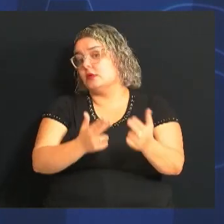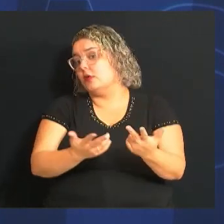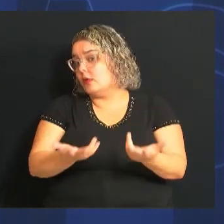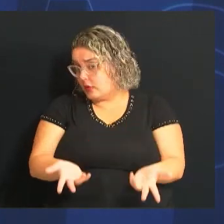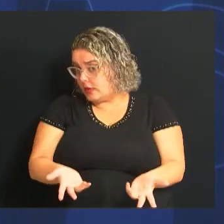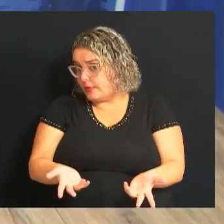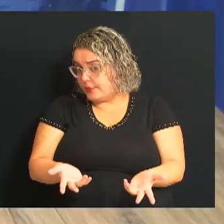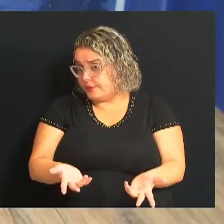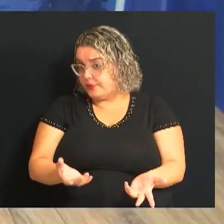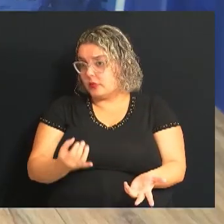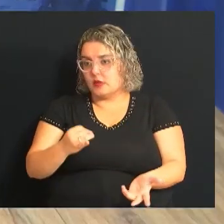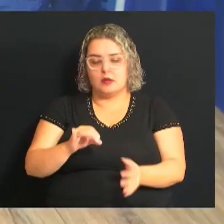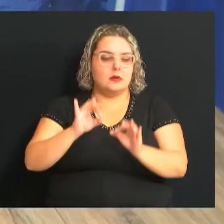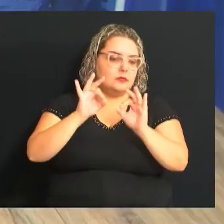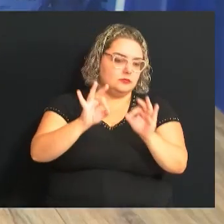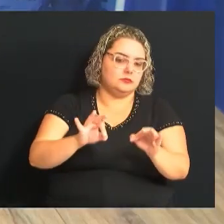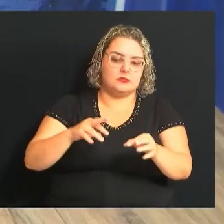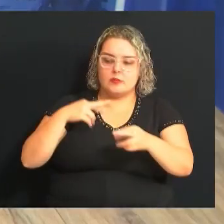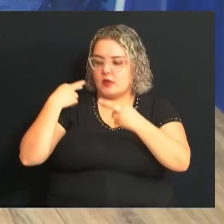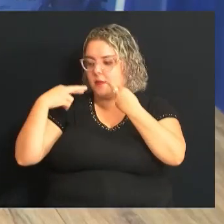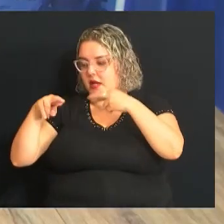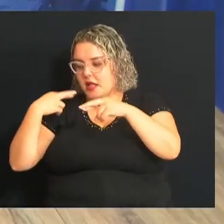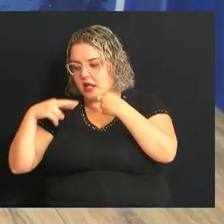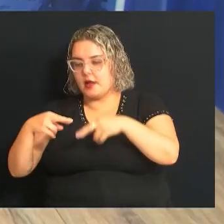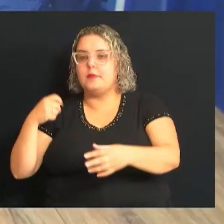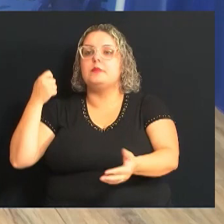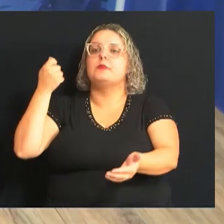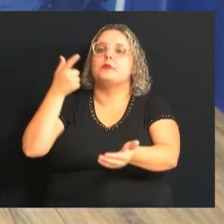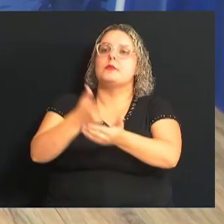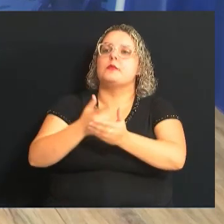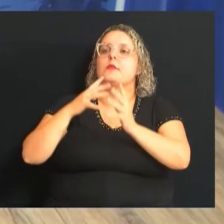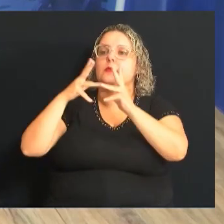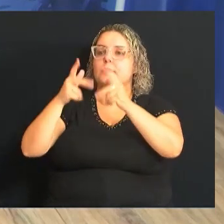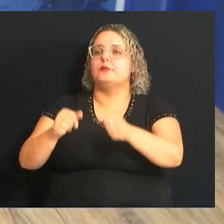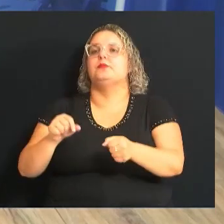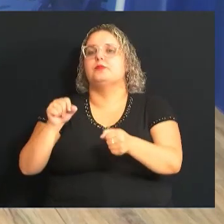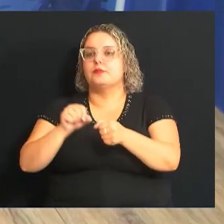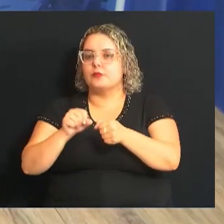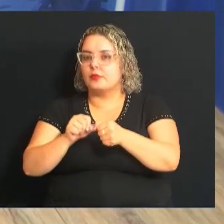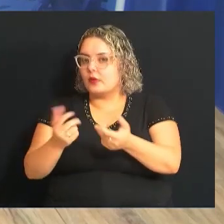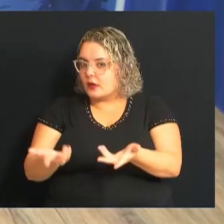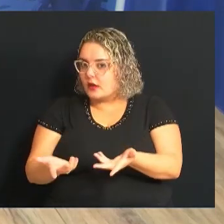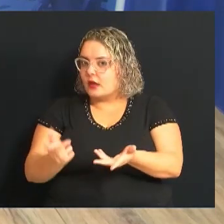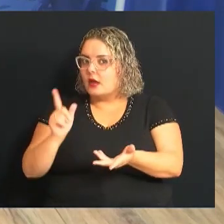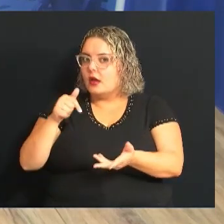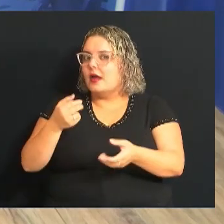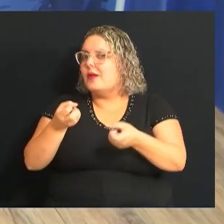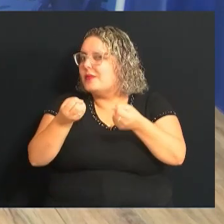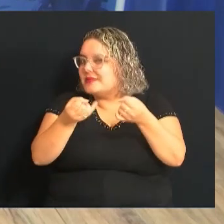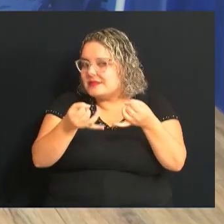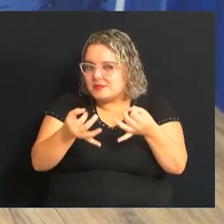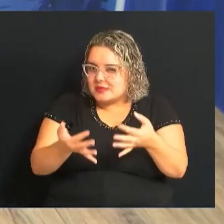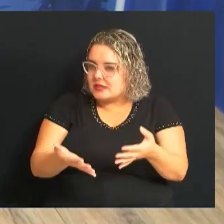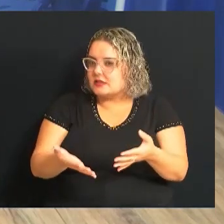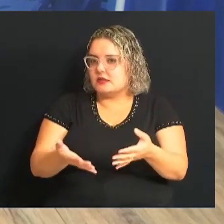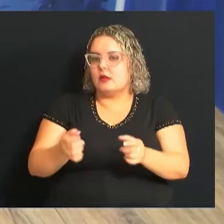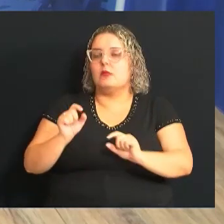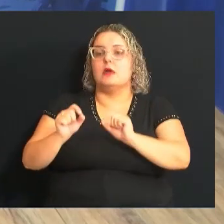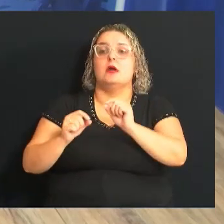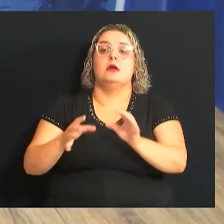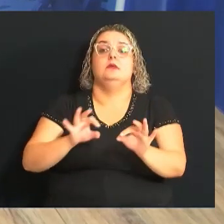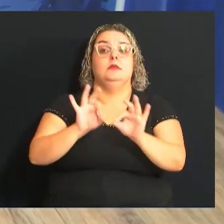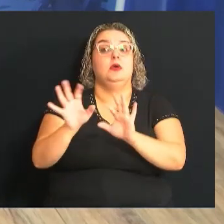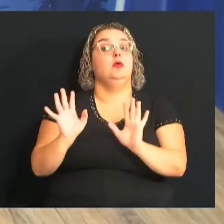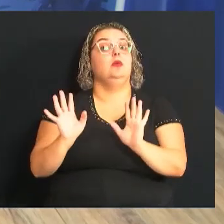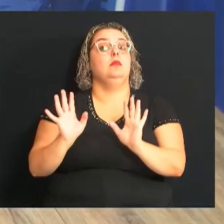deu certo, ela reclamou e aí o pagamento integral foi feito. Isso serve de uma justificativa para quem está acompanhando falar, opa, deu